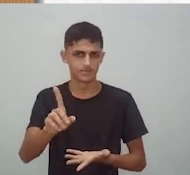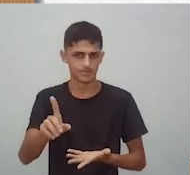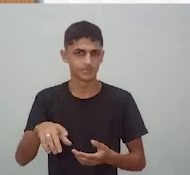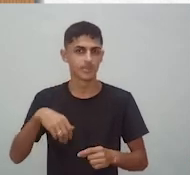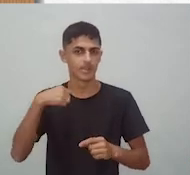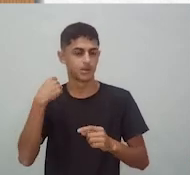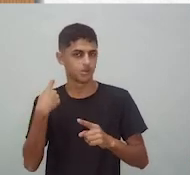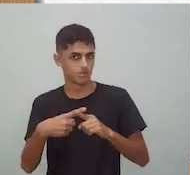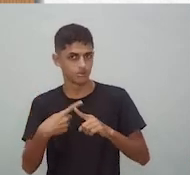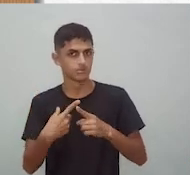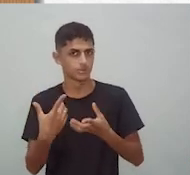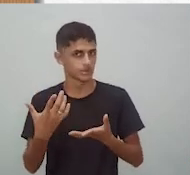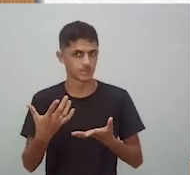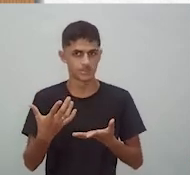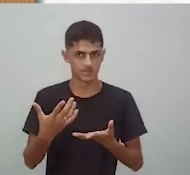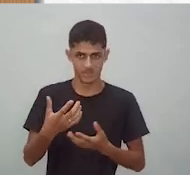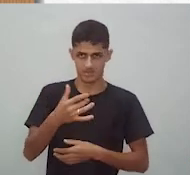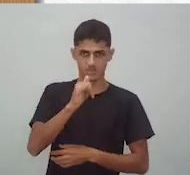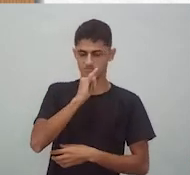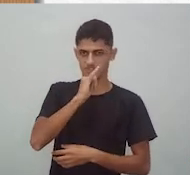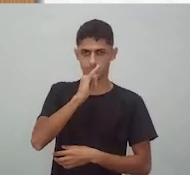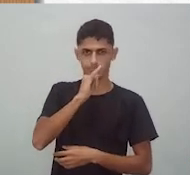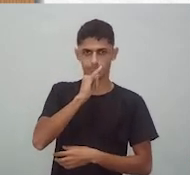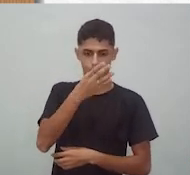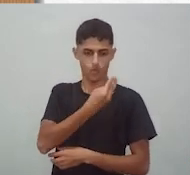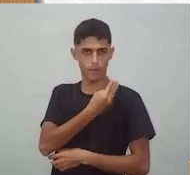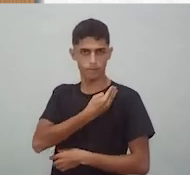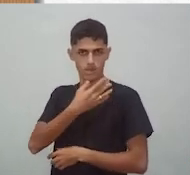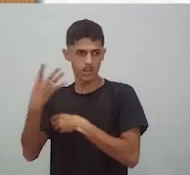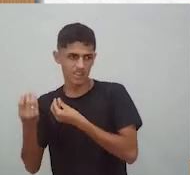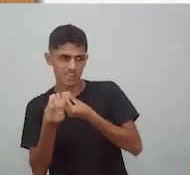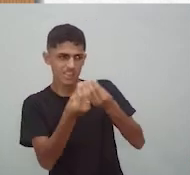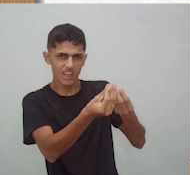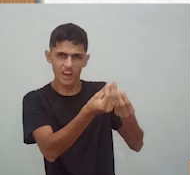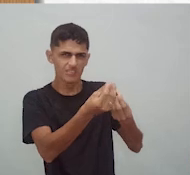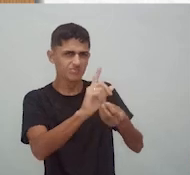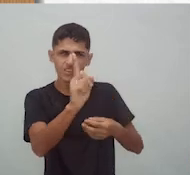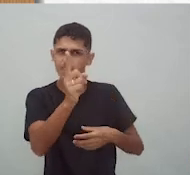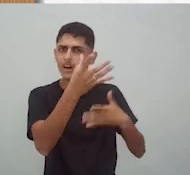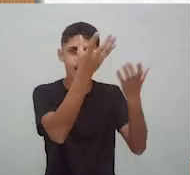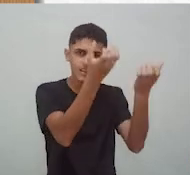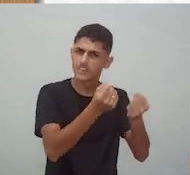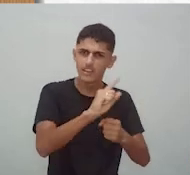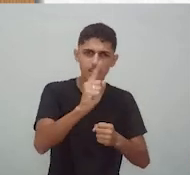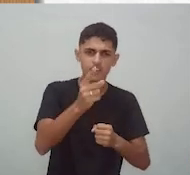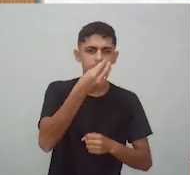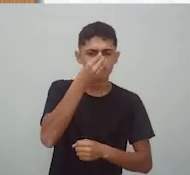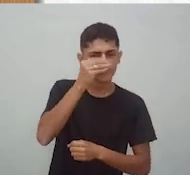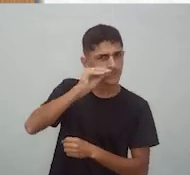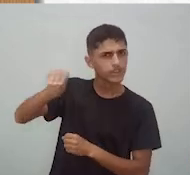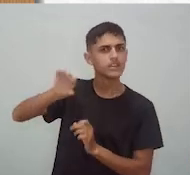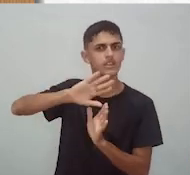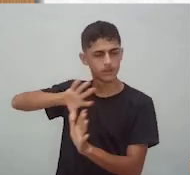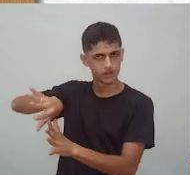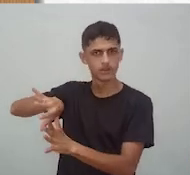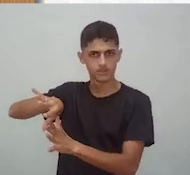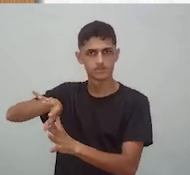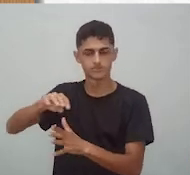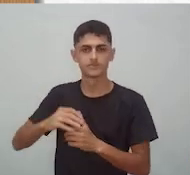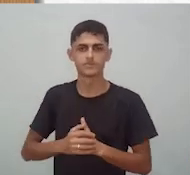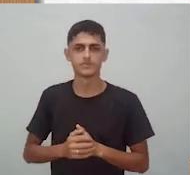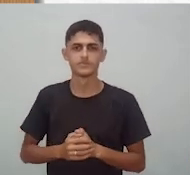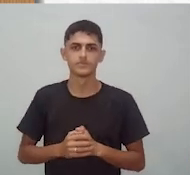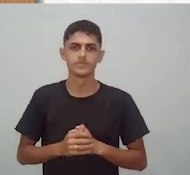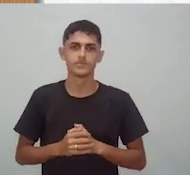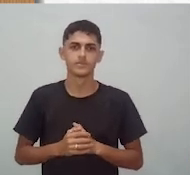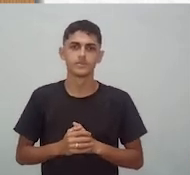material de colegas, certo? Então, prezem pelo sistema nervoso de vocês, porque isso pode estar relacionado a diversas funções que a gente realiza todos